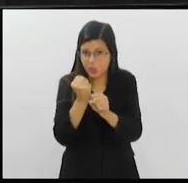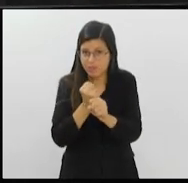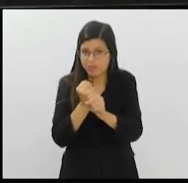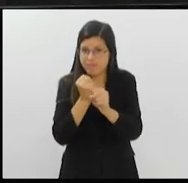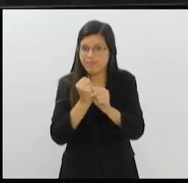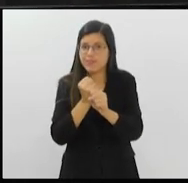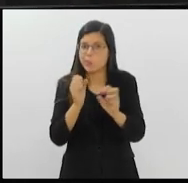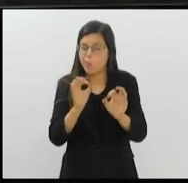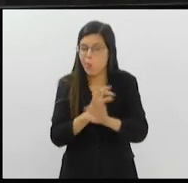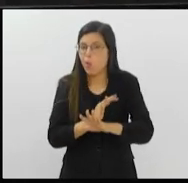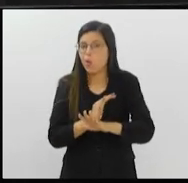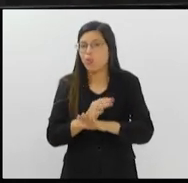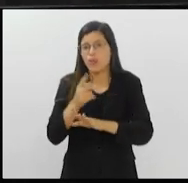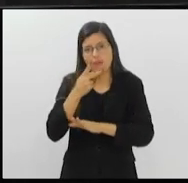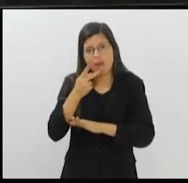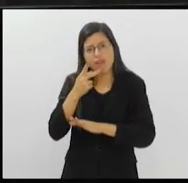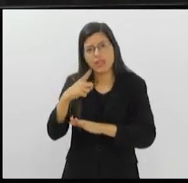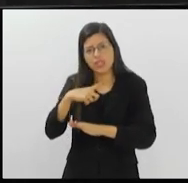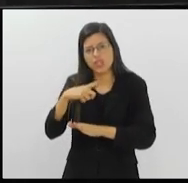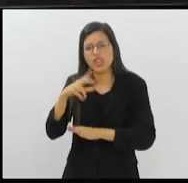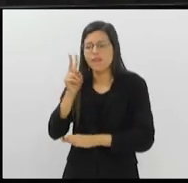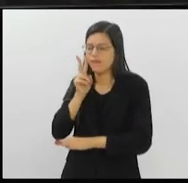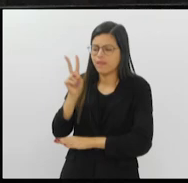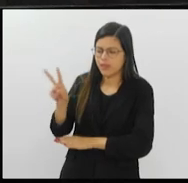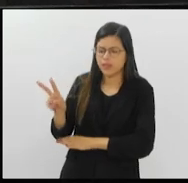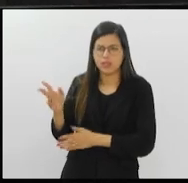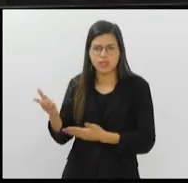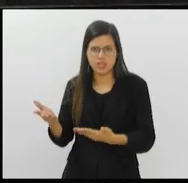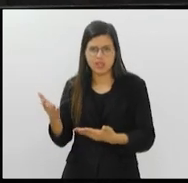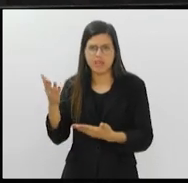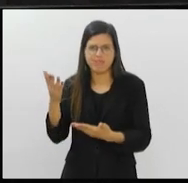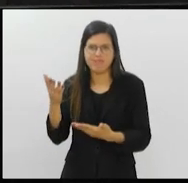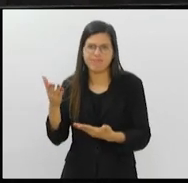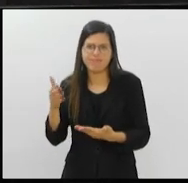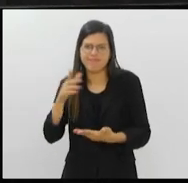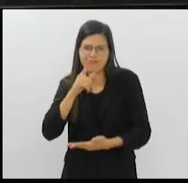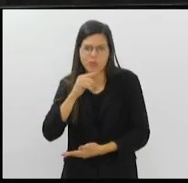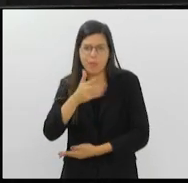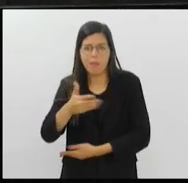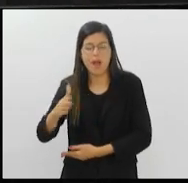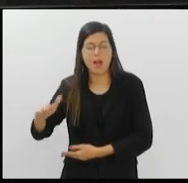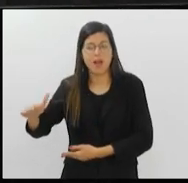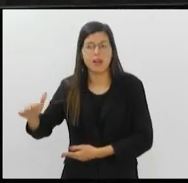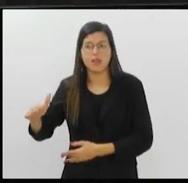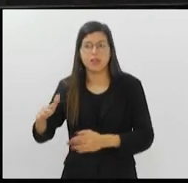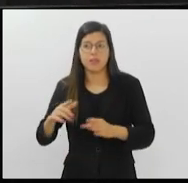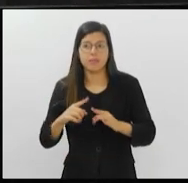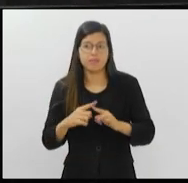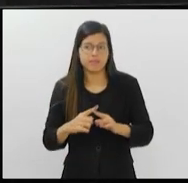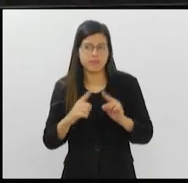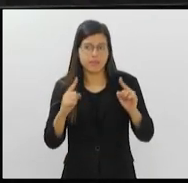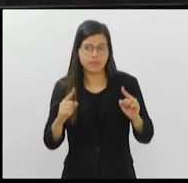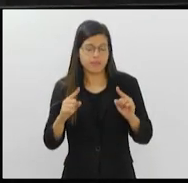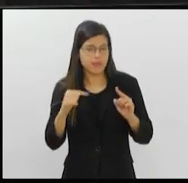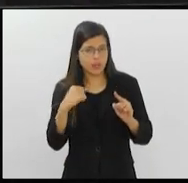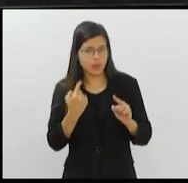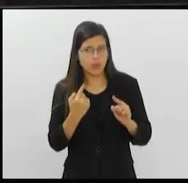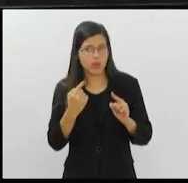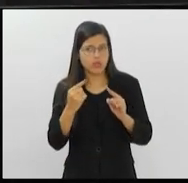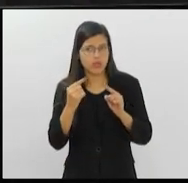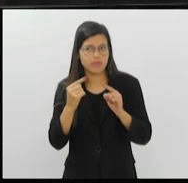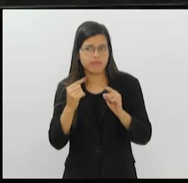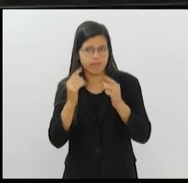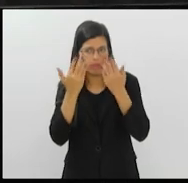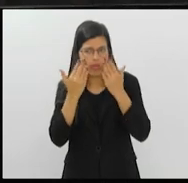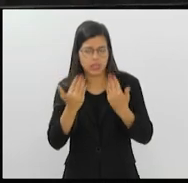que esses empreendimentos estavam previstos no projeto inicial da Península. Mas, num primeiro levantamento que foi